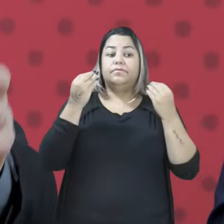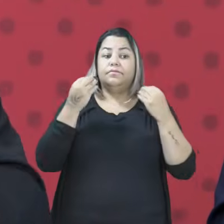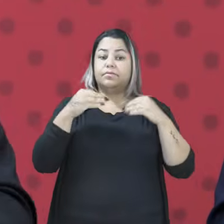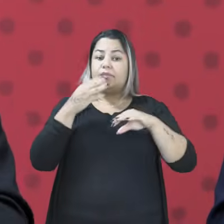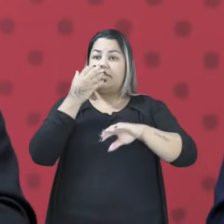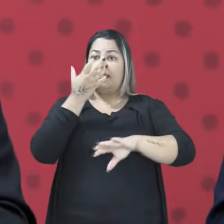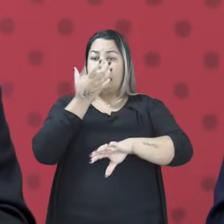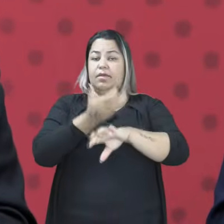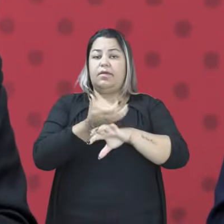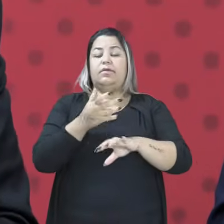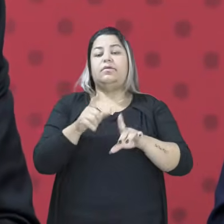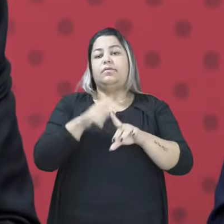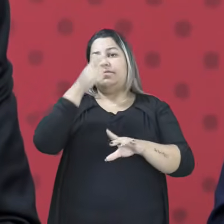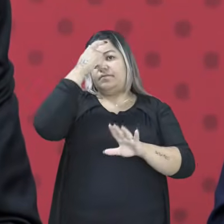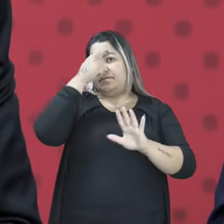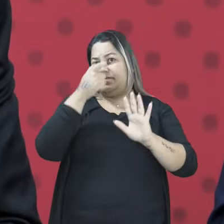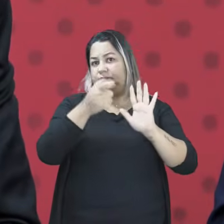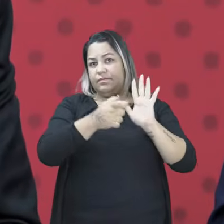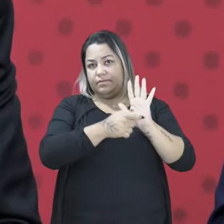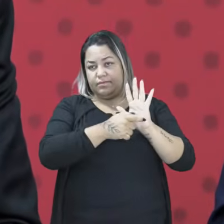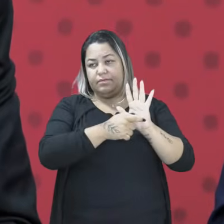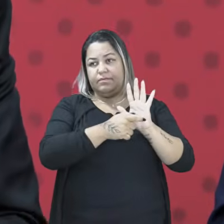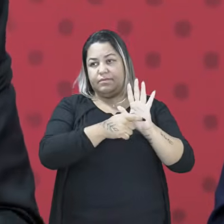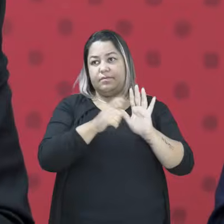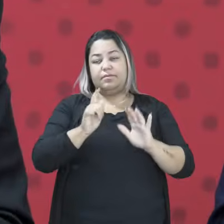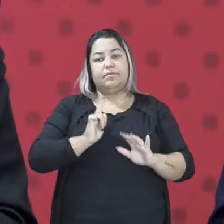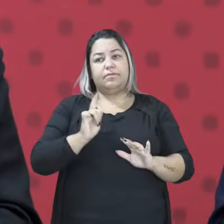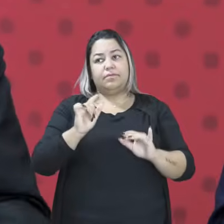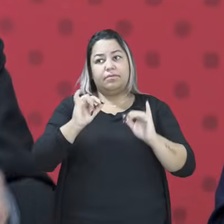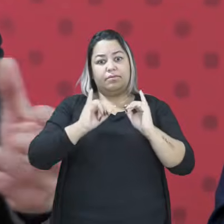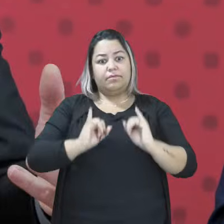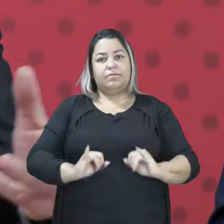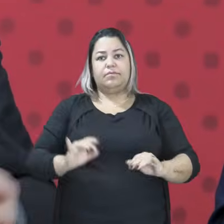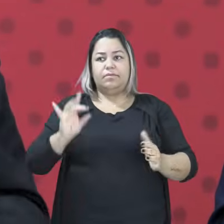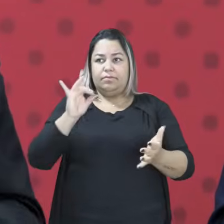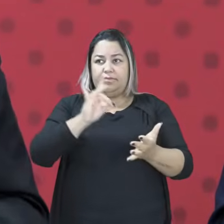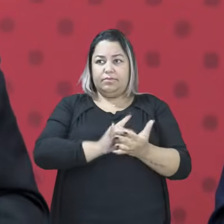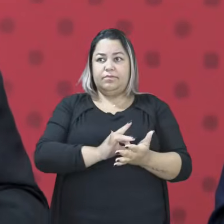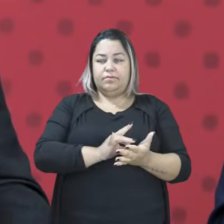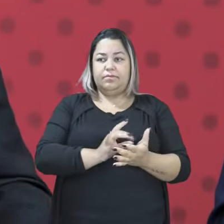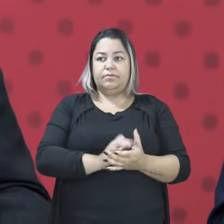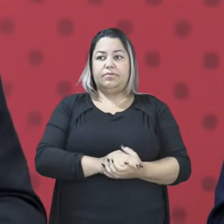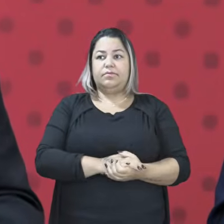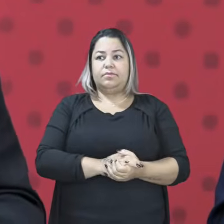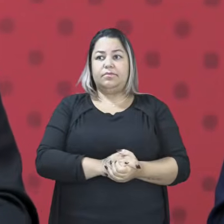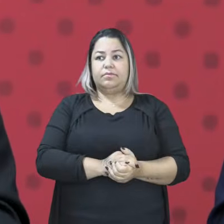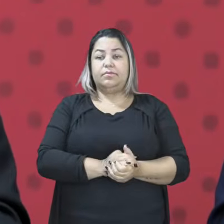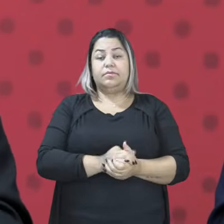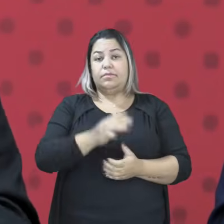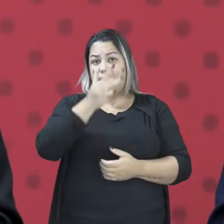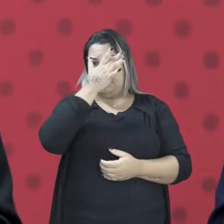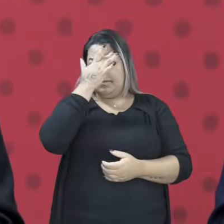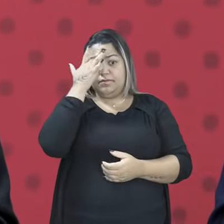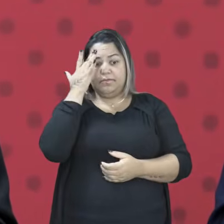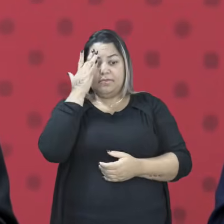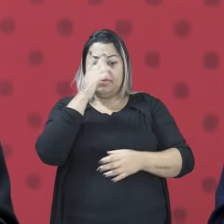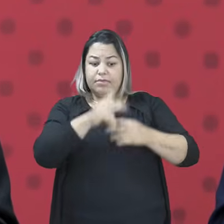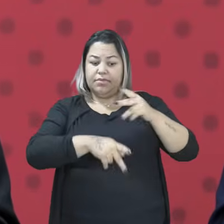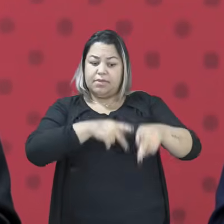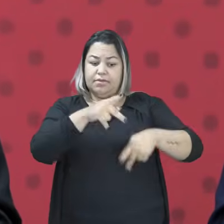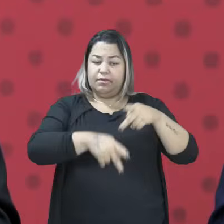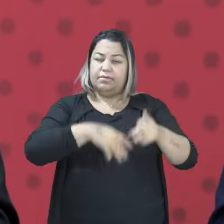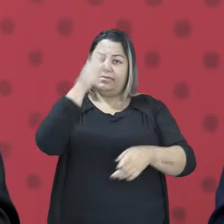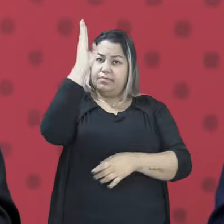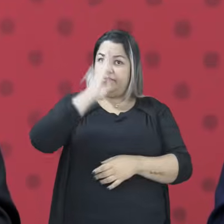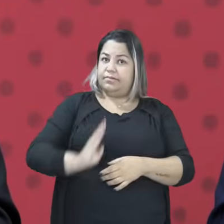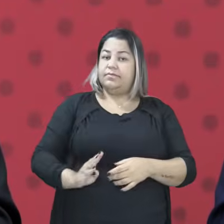inteligência artificial, mas ele também ele tem imagens da realidade das pessoas, do povo brasileiro, de tal maneira